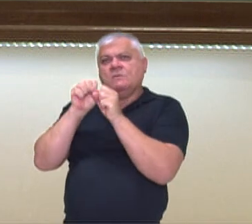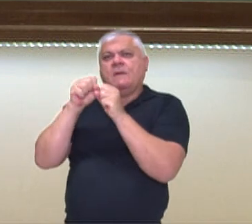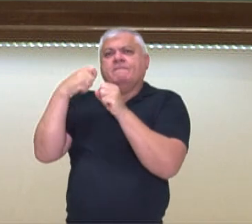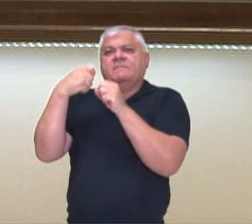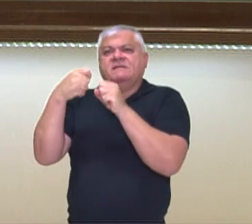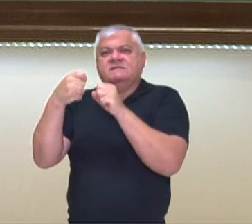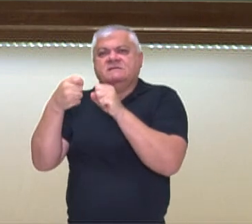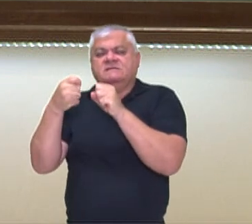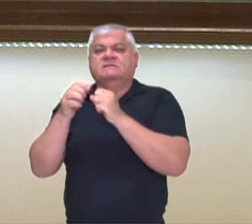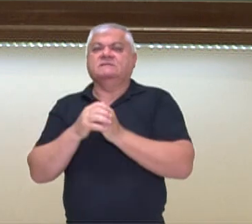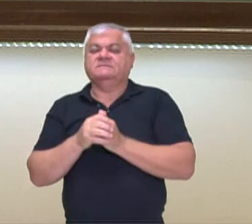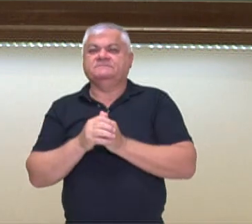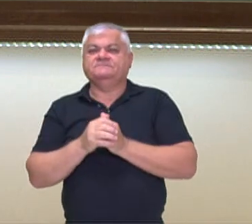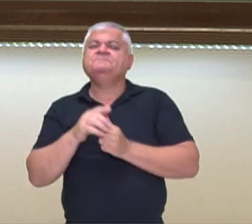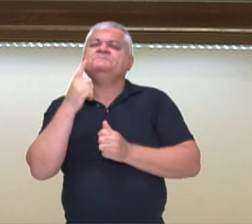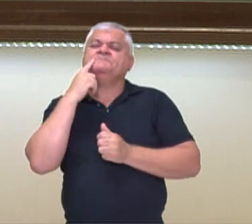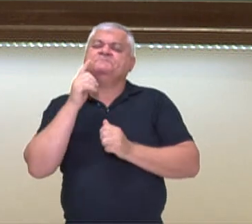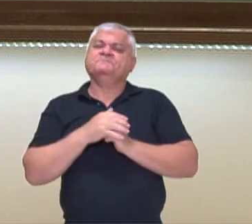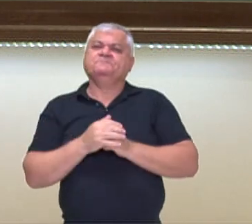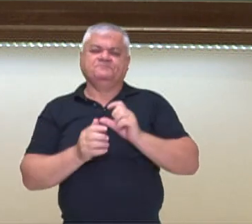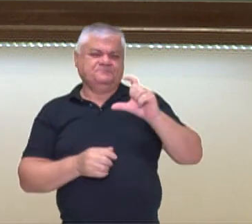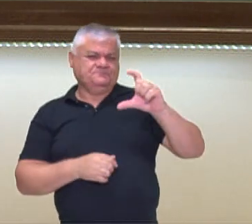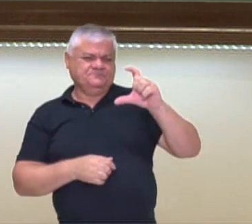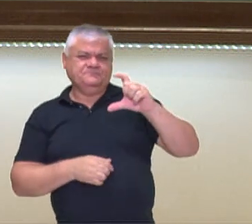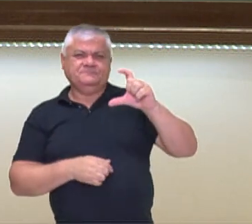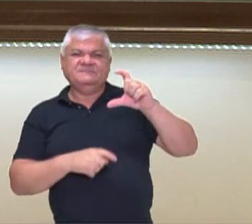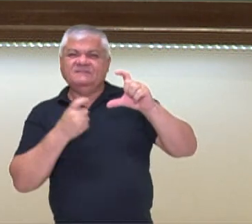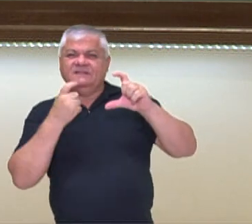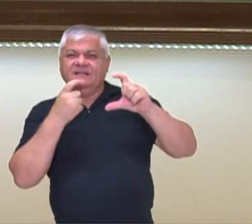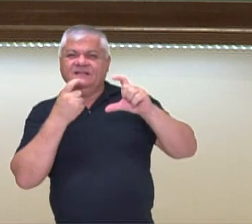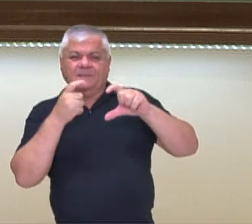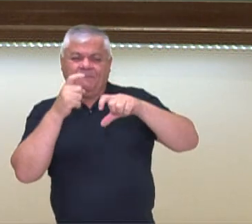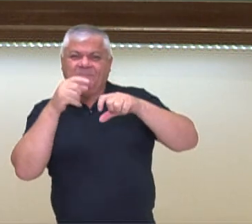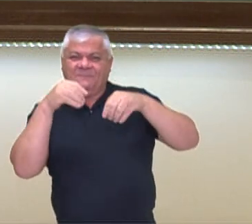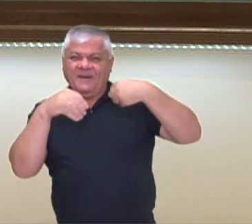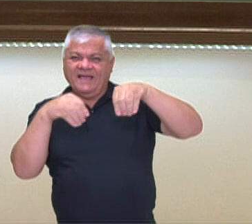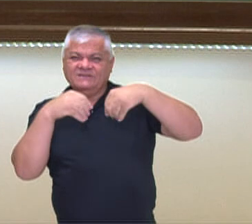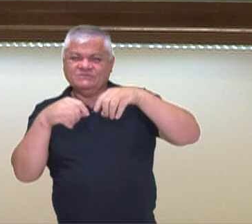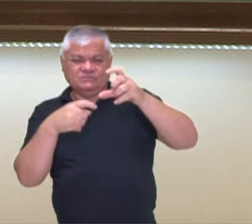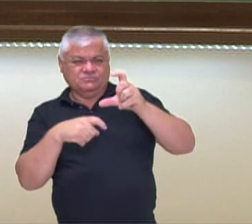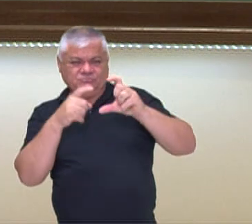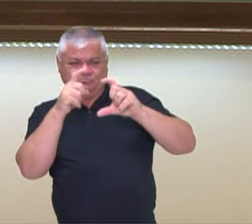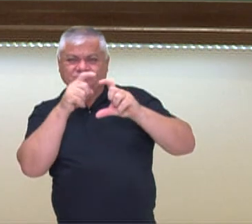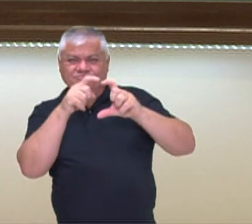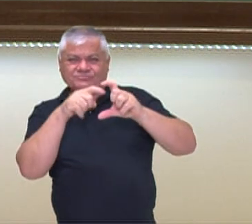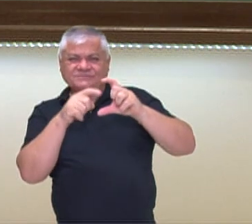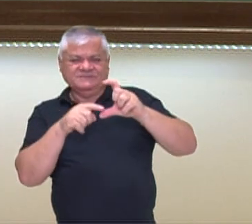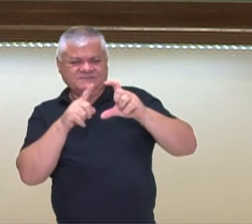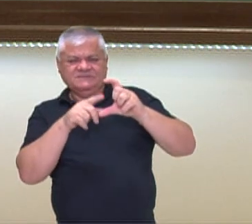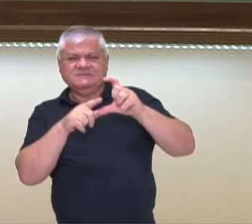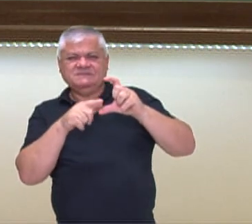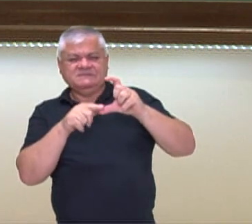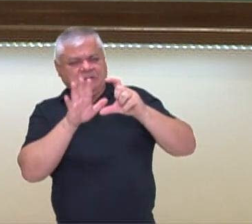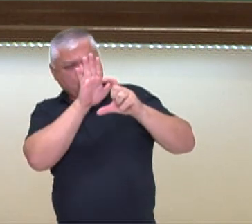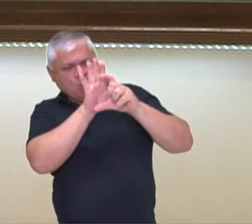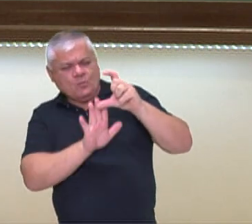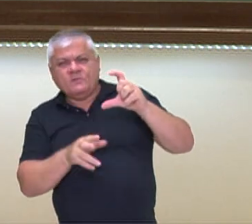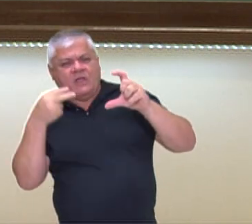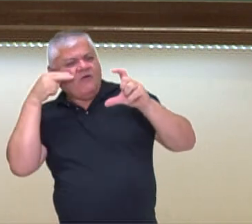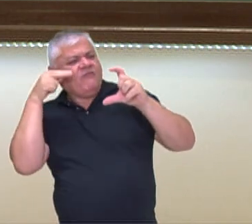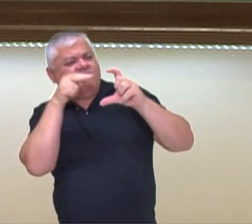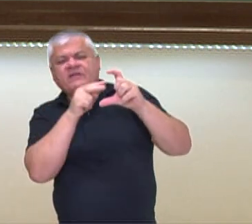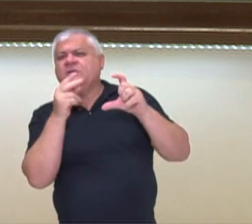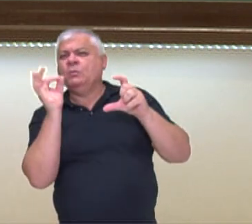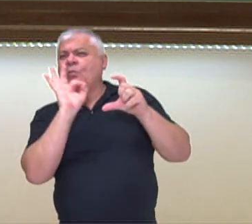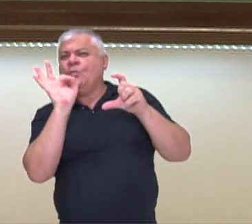exemplo, frascos de água oxigenada ou até mesmo de outros medicamentos que eles são extremamente opacos,